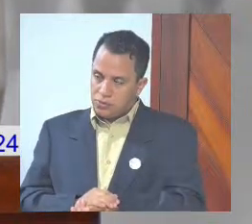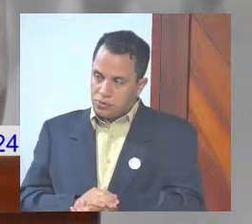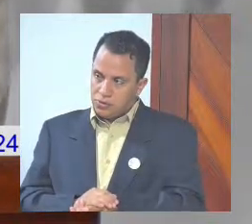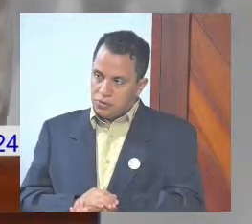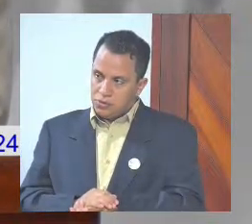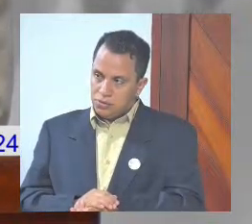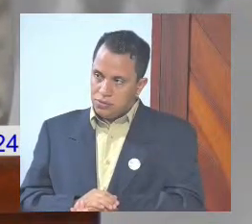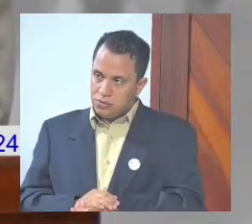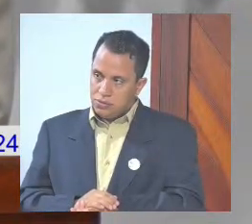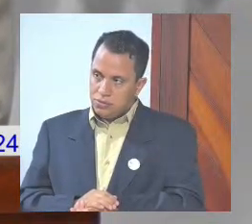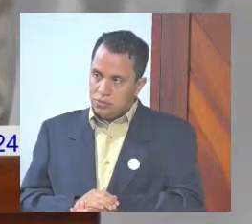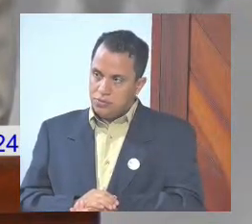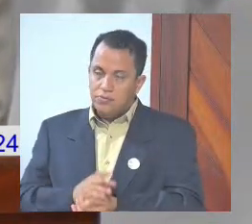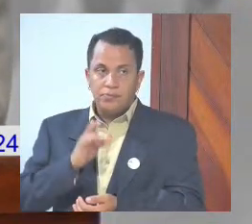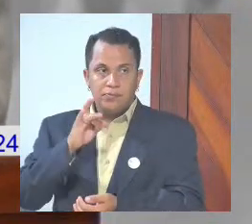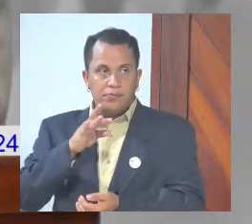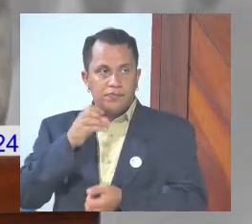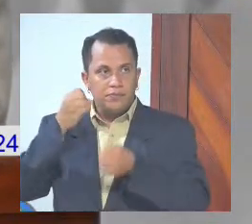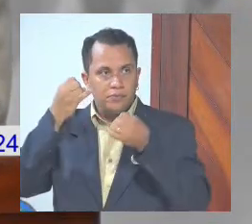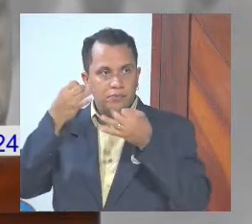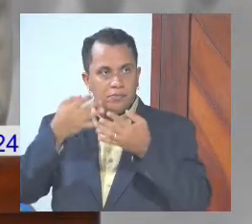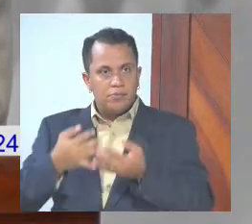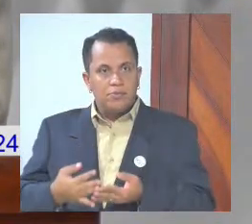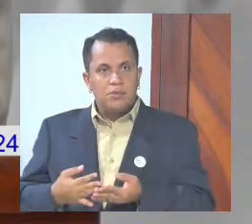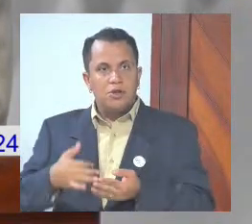Nós já falávamos aqui